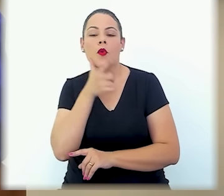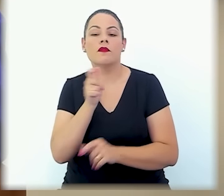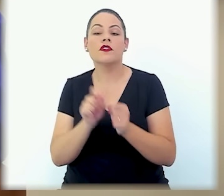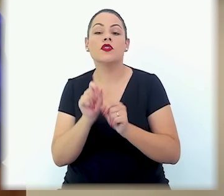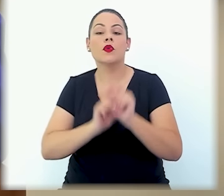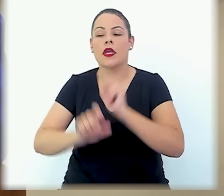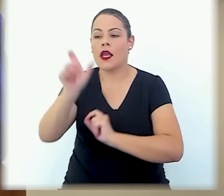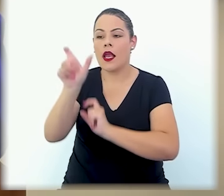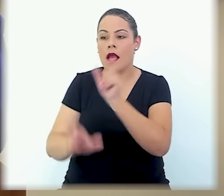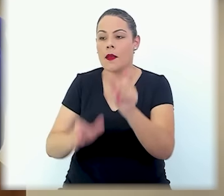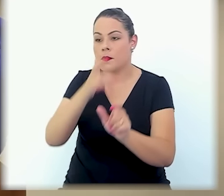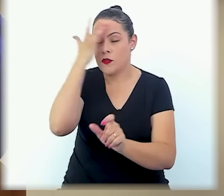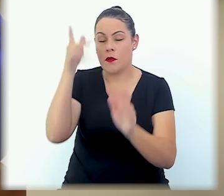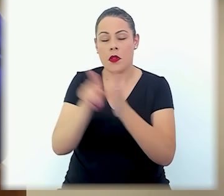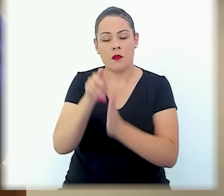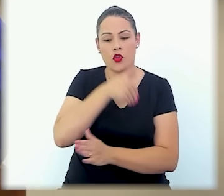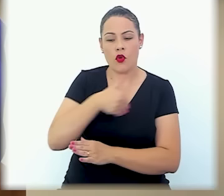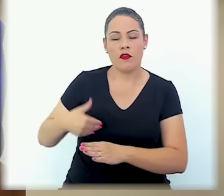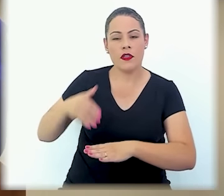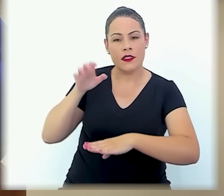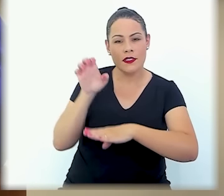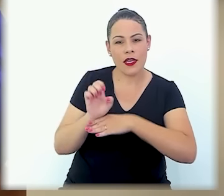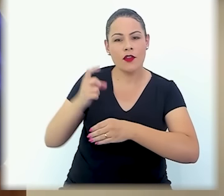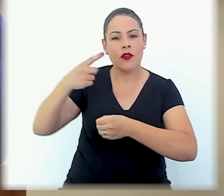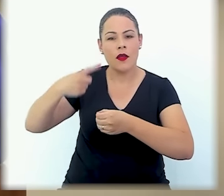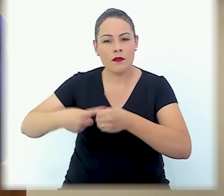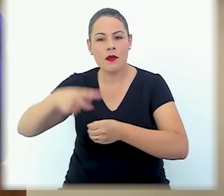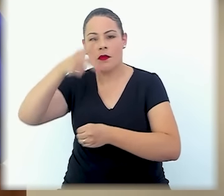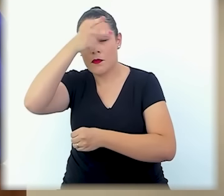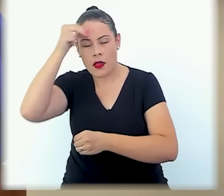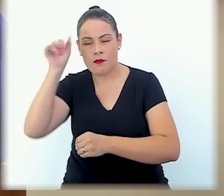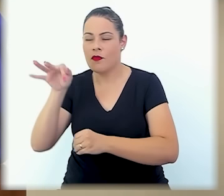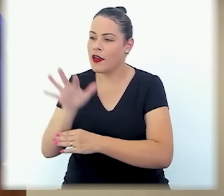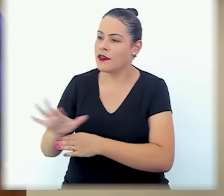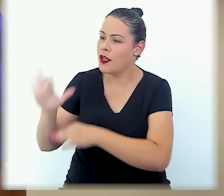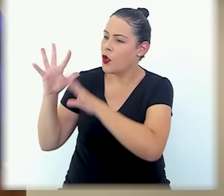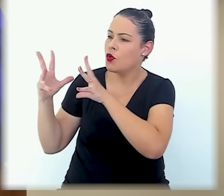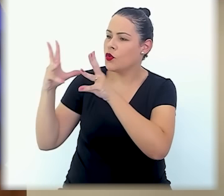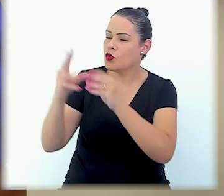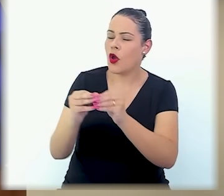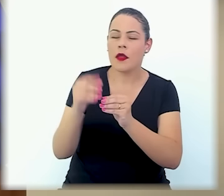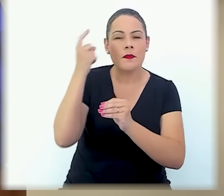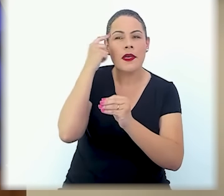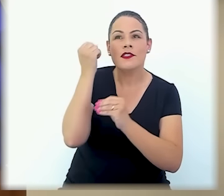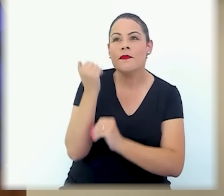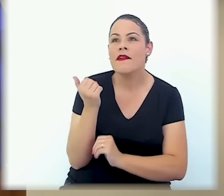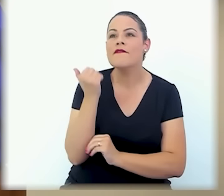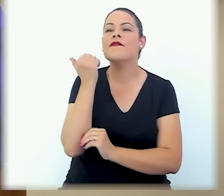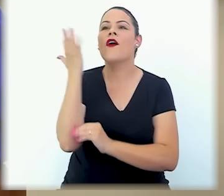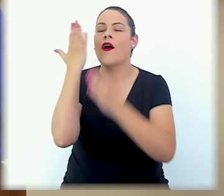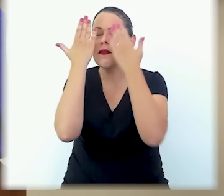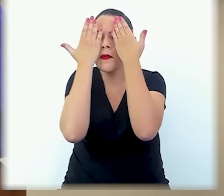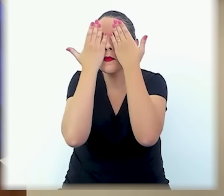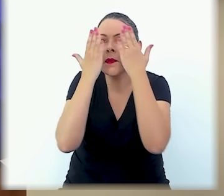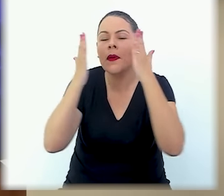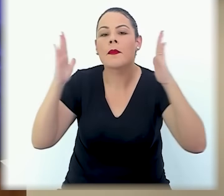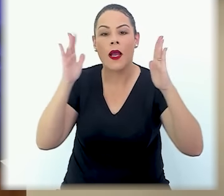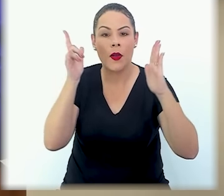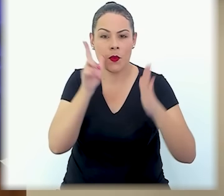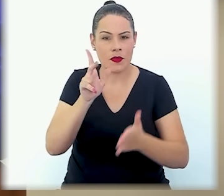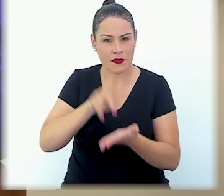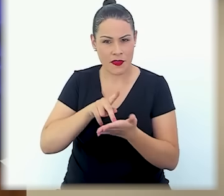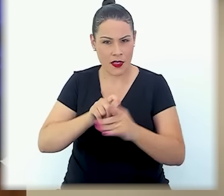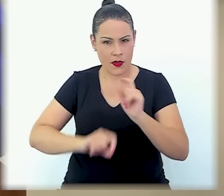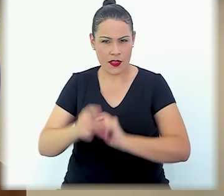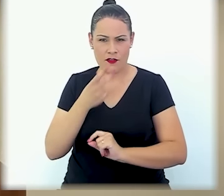os governantes, tanto os governos estaduais, federais, municipais, possam sair um pouco fora da caixinha, né? Eles possam,